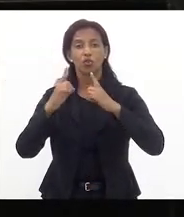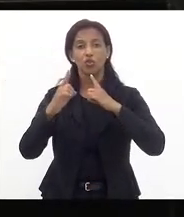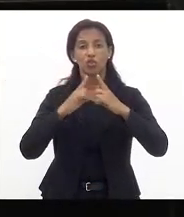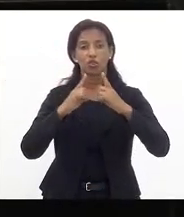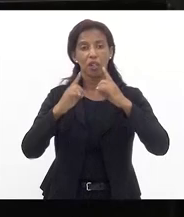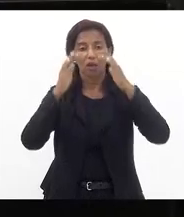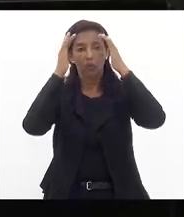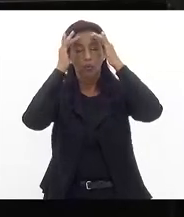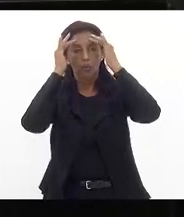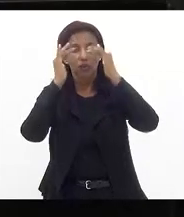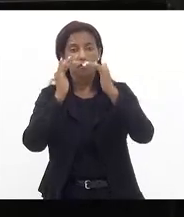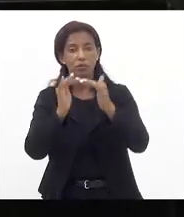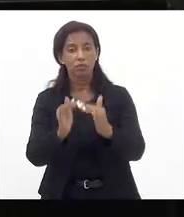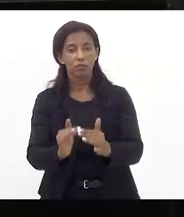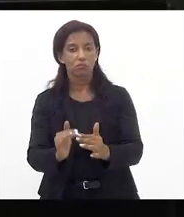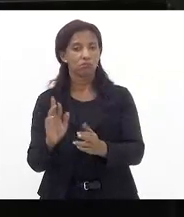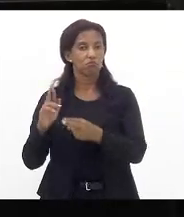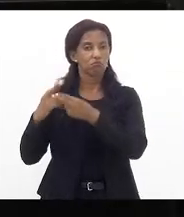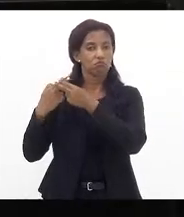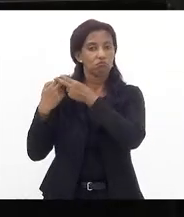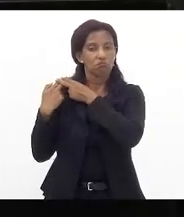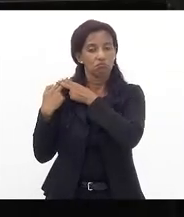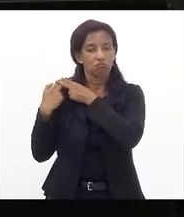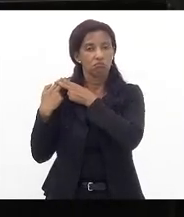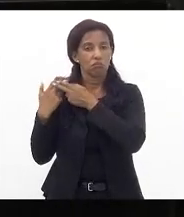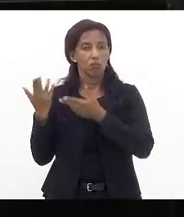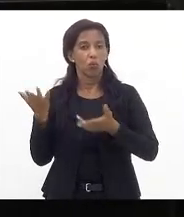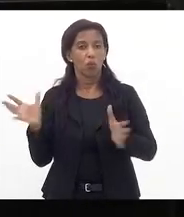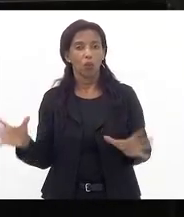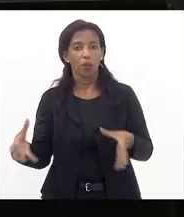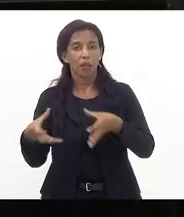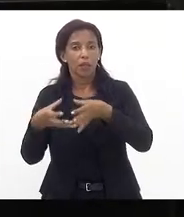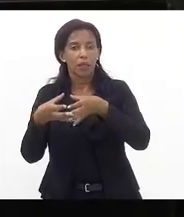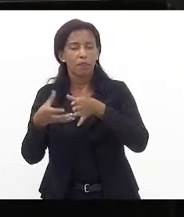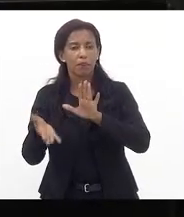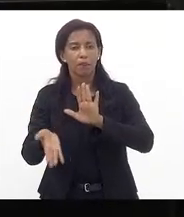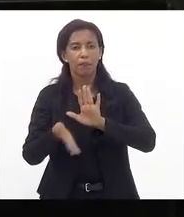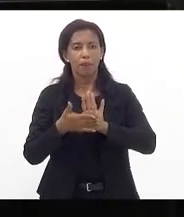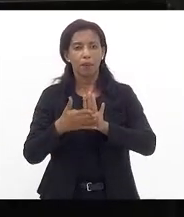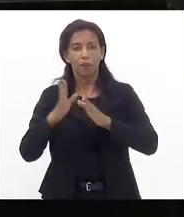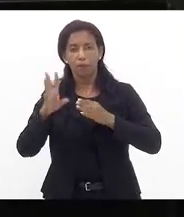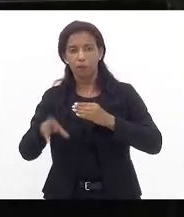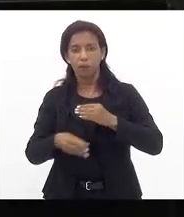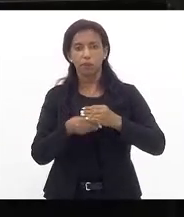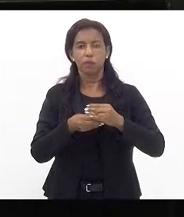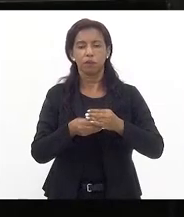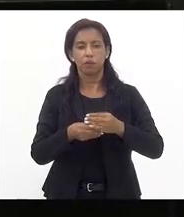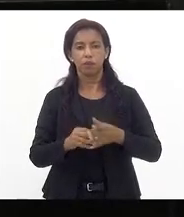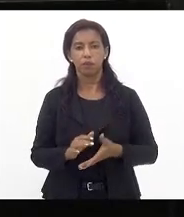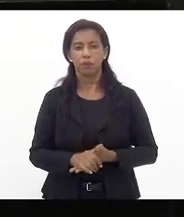com respeito, com responsabilidade, com equipe, e propõe a adesão ao regime,